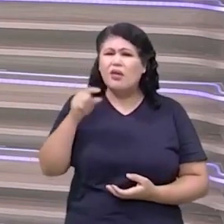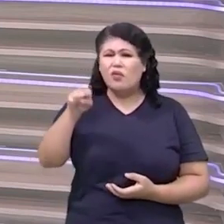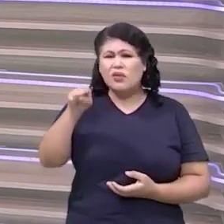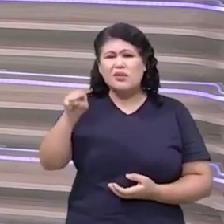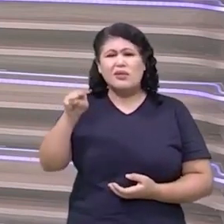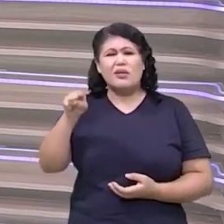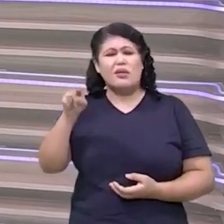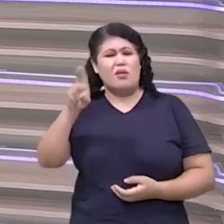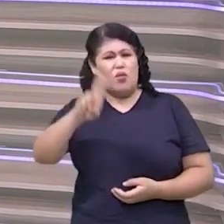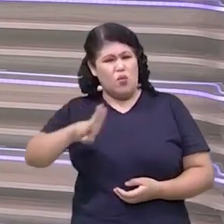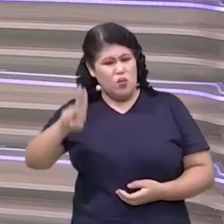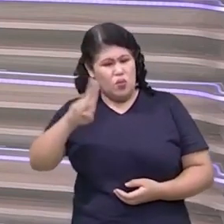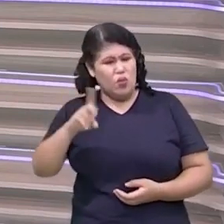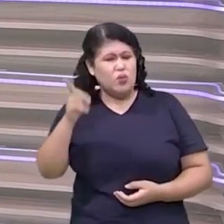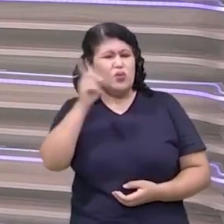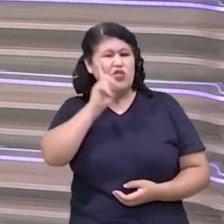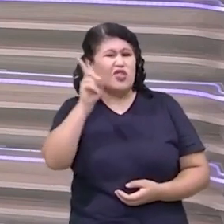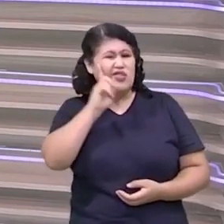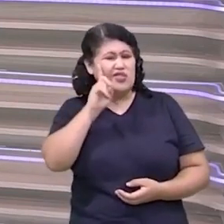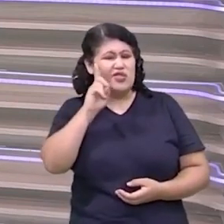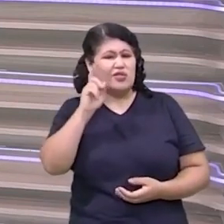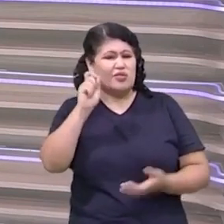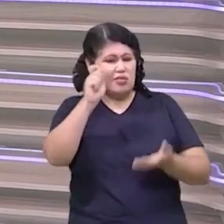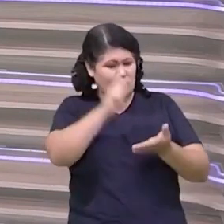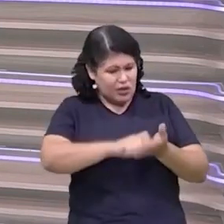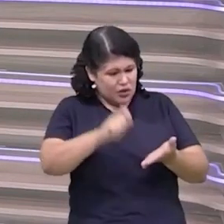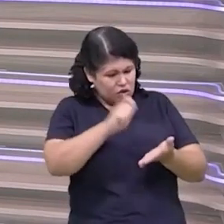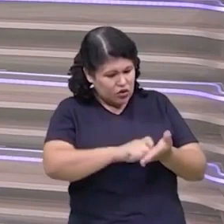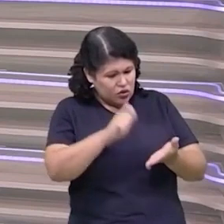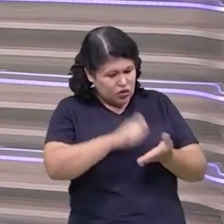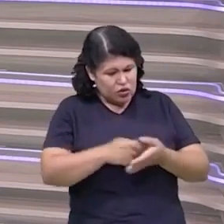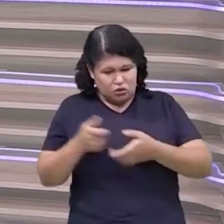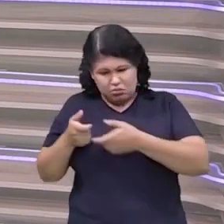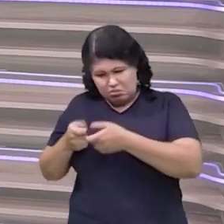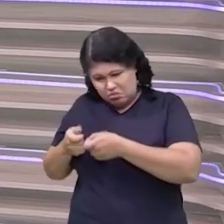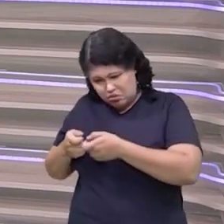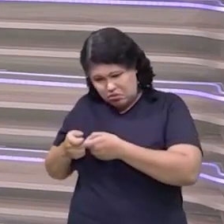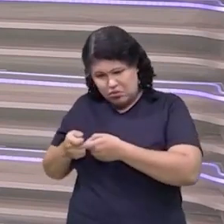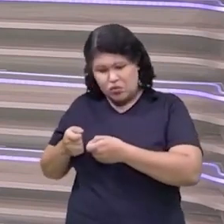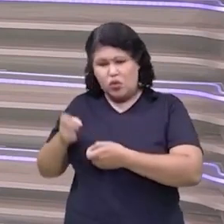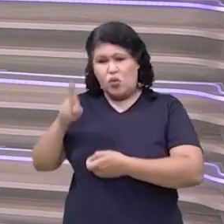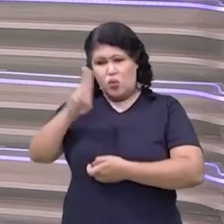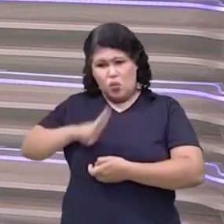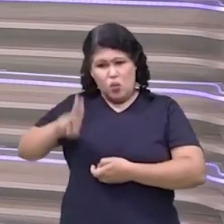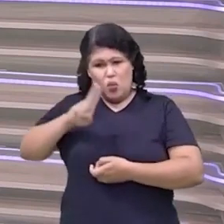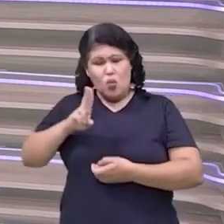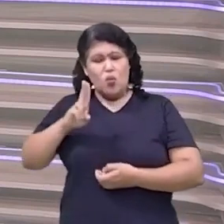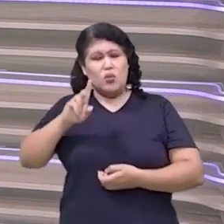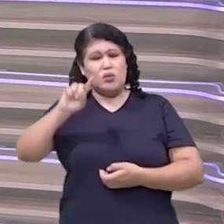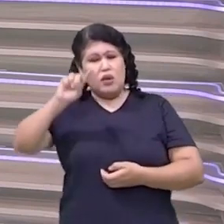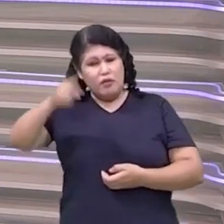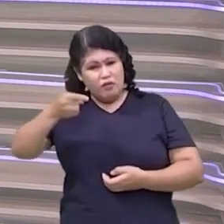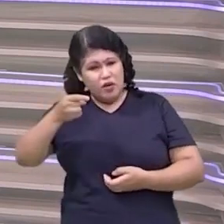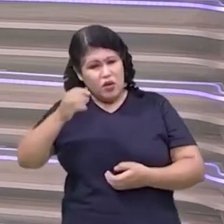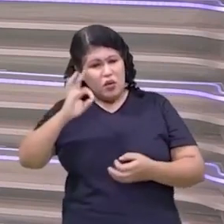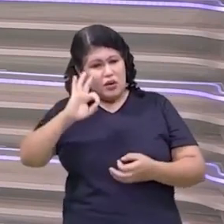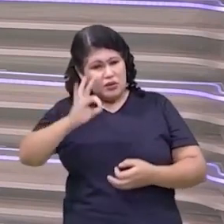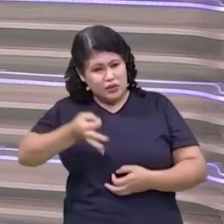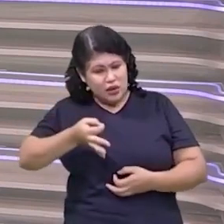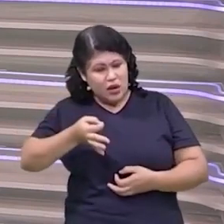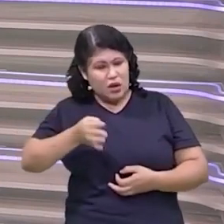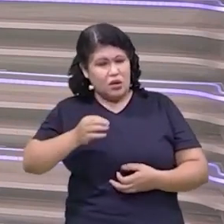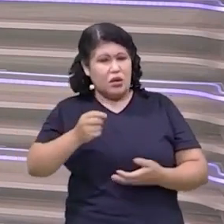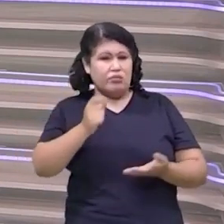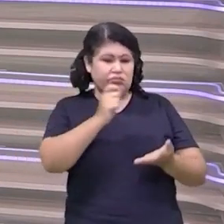vocês, como eu tentei sempre retomar isso na nossa aula. O uso no celular, quando eu escrevo, o uso no meu